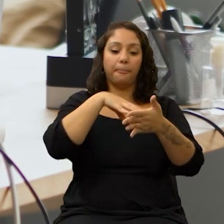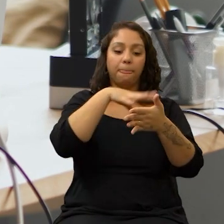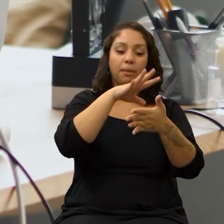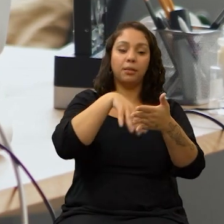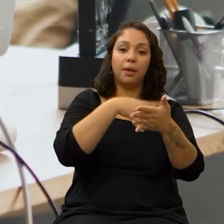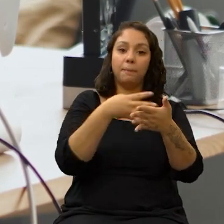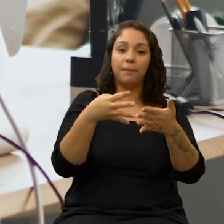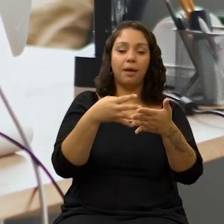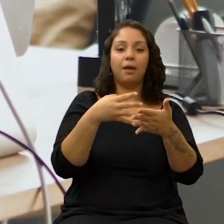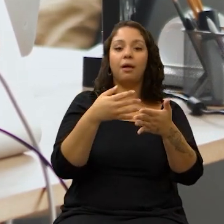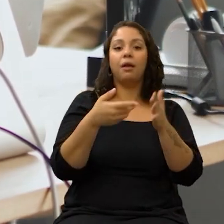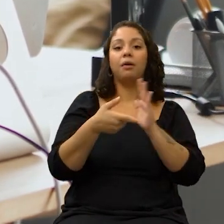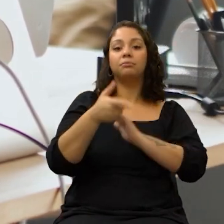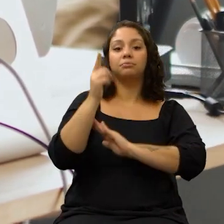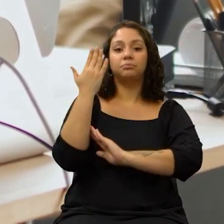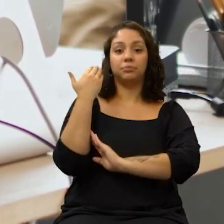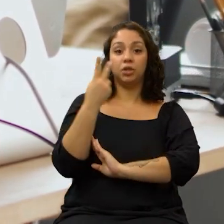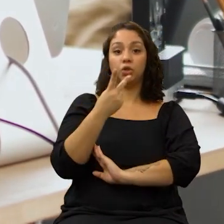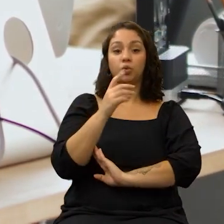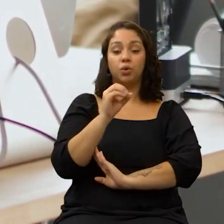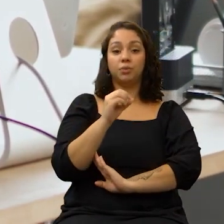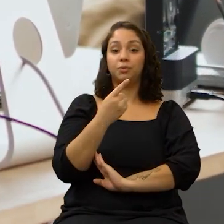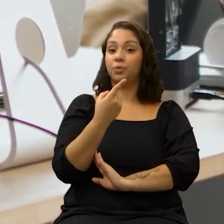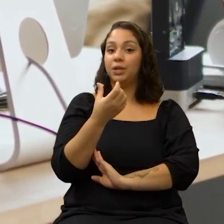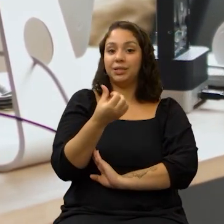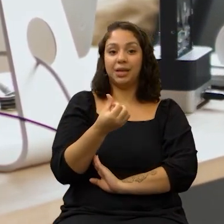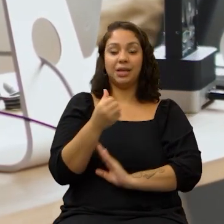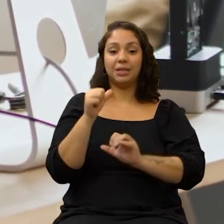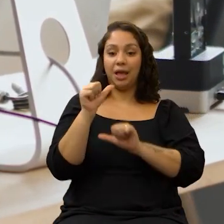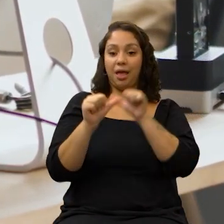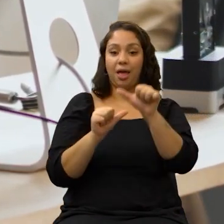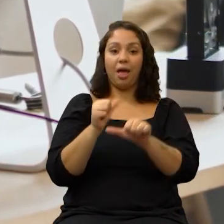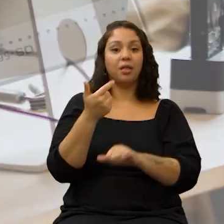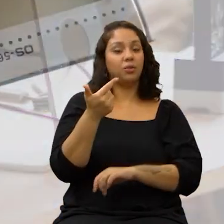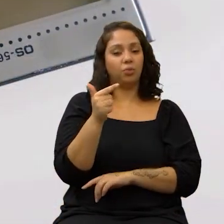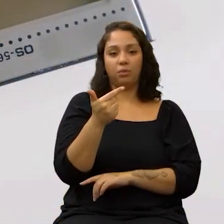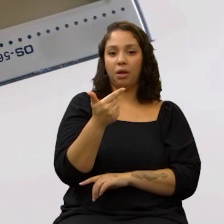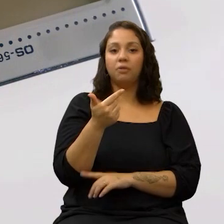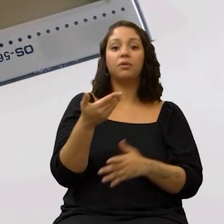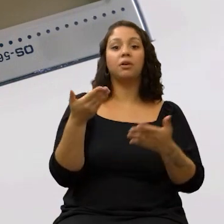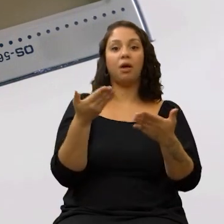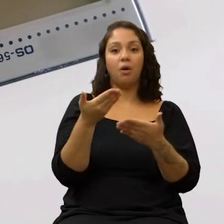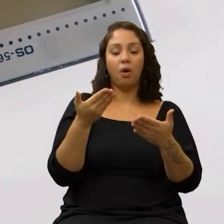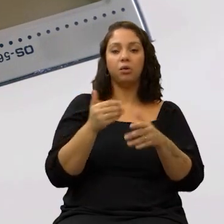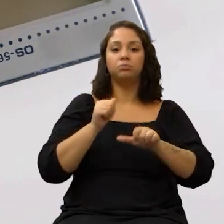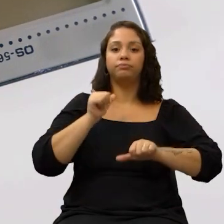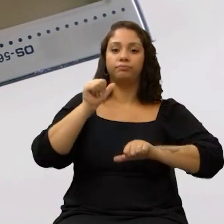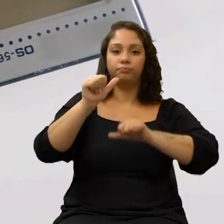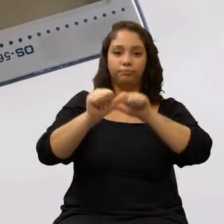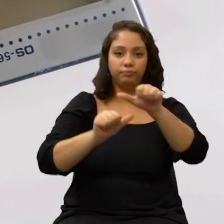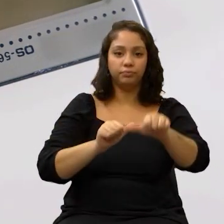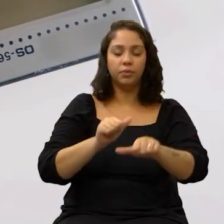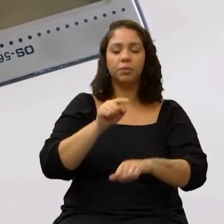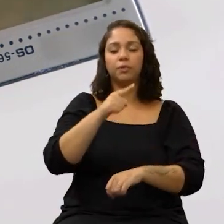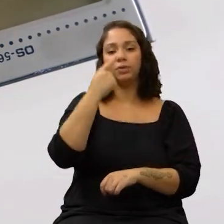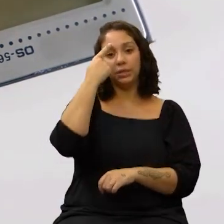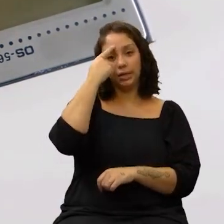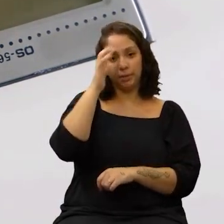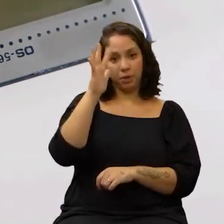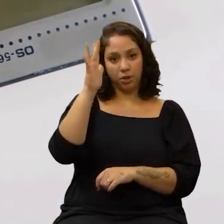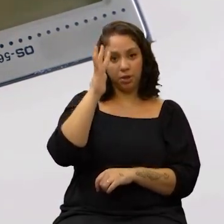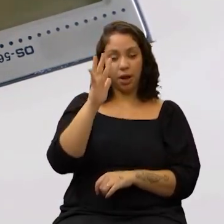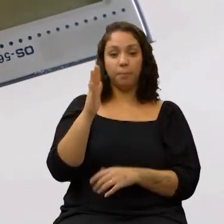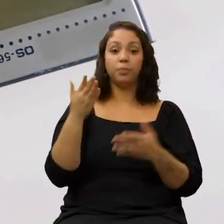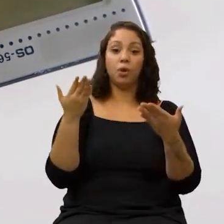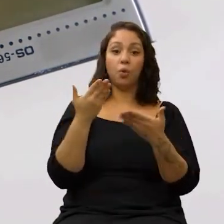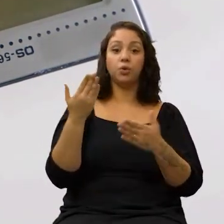estava desatualizada desde 2016, o último ajuste foi em 2016. Só para você ter uma ideia, hoje